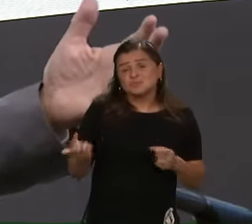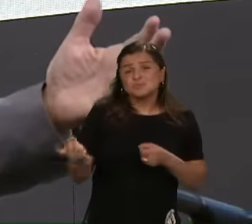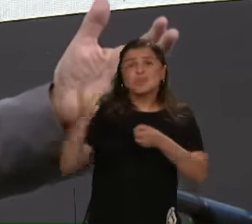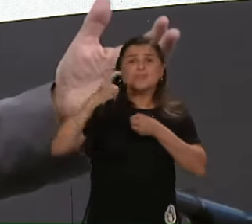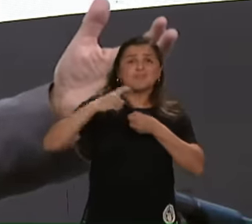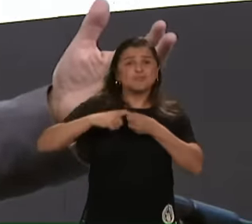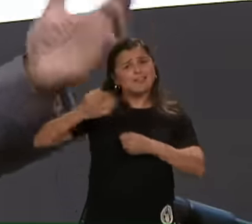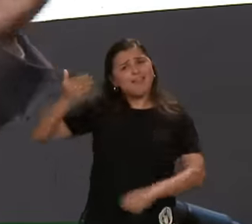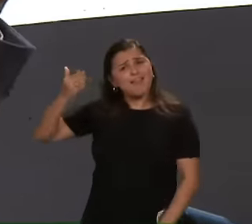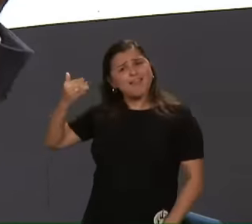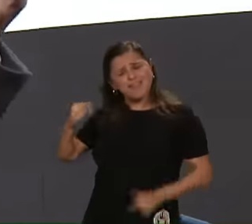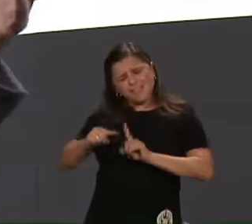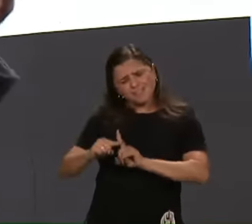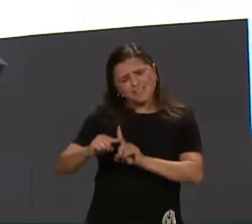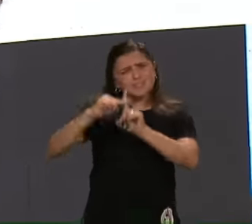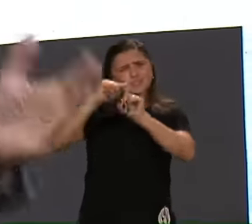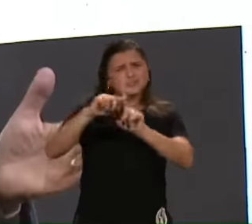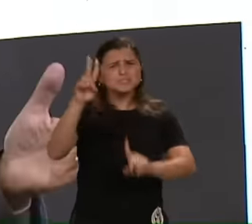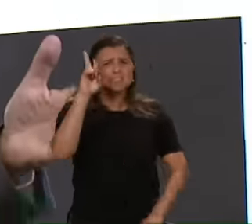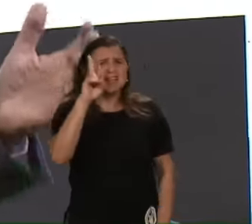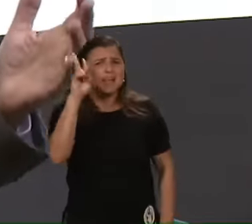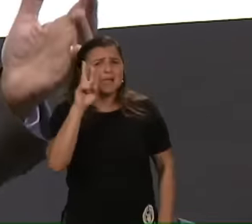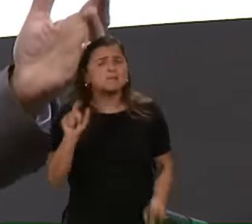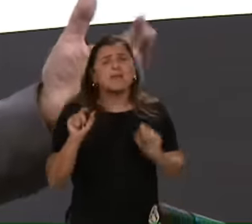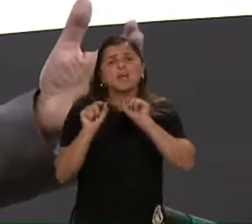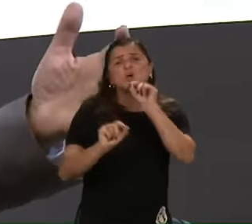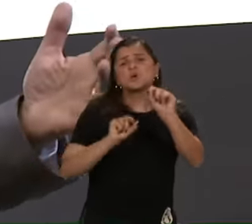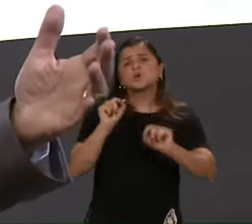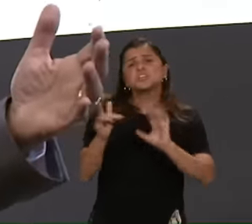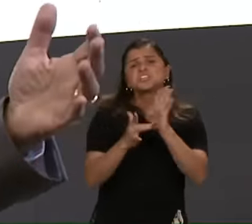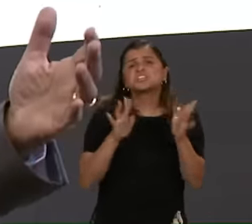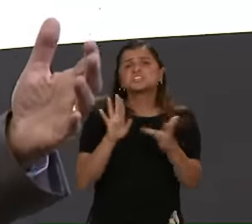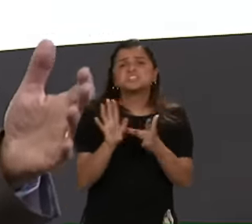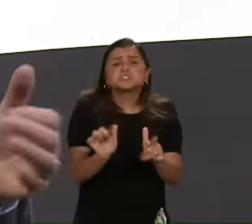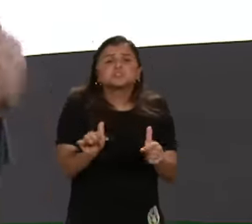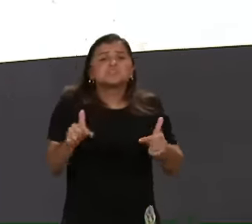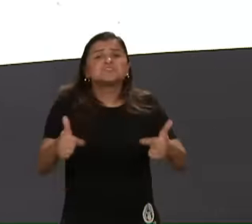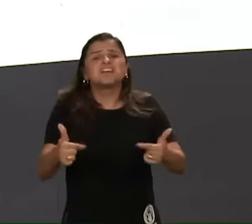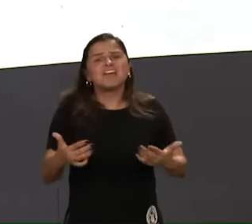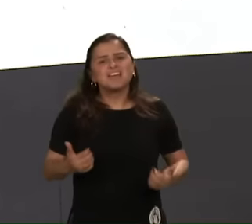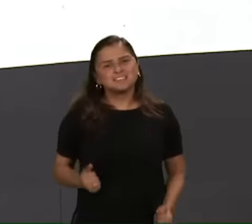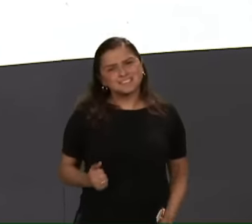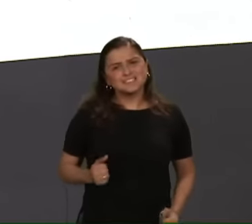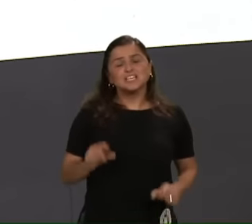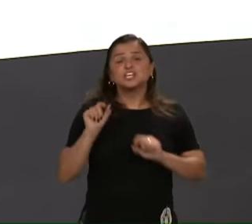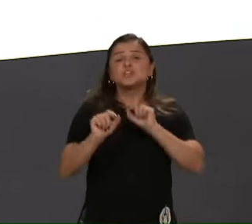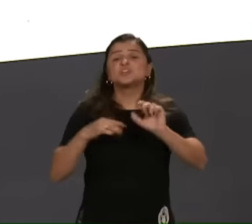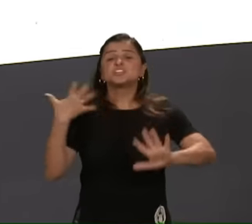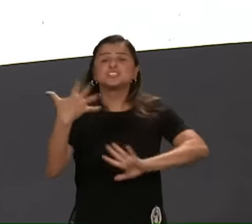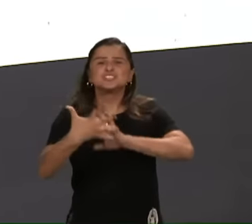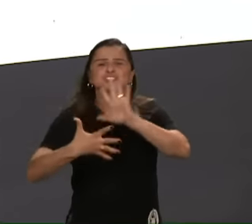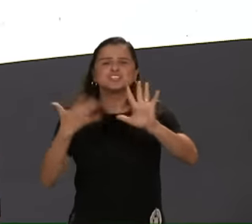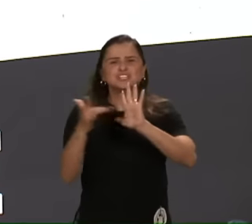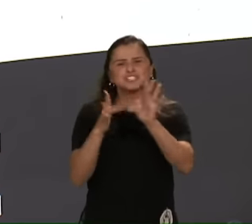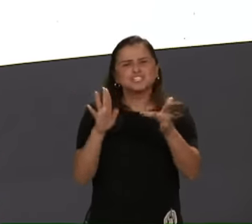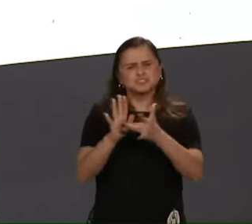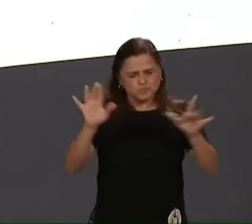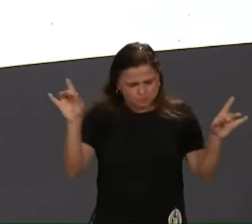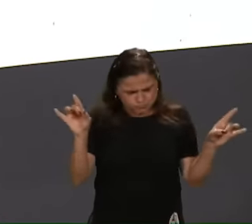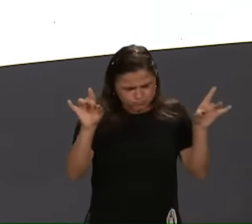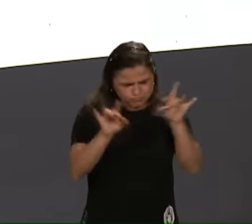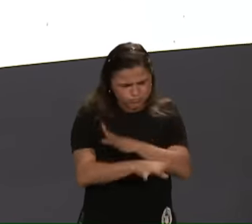pagou. As suas palavras finais ali na cruz foram essas: está pago,